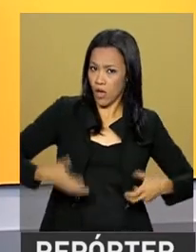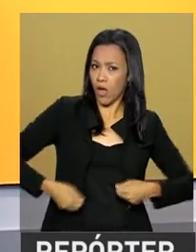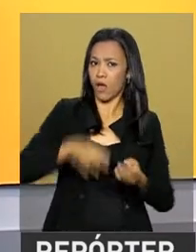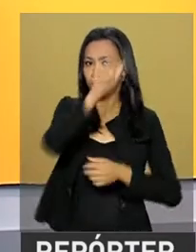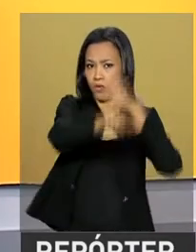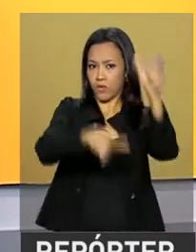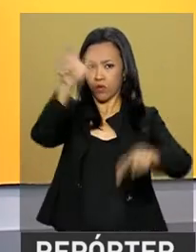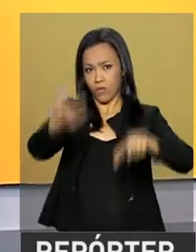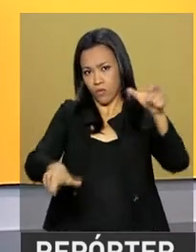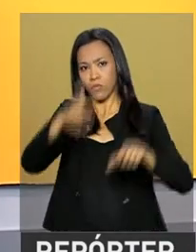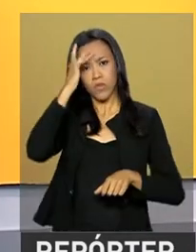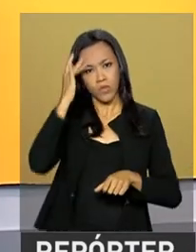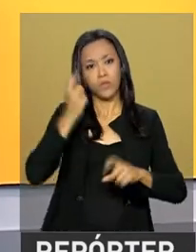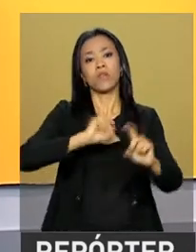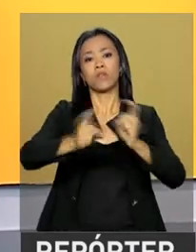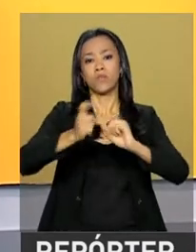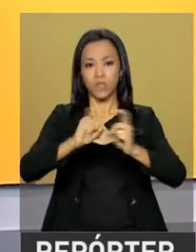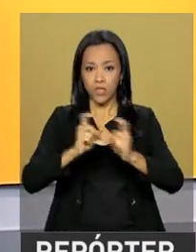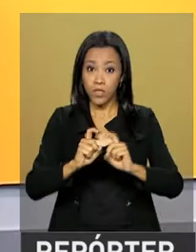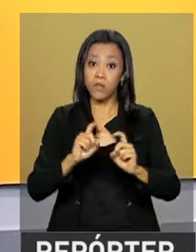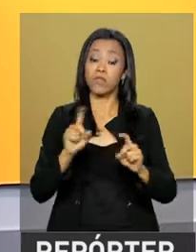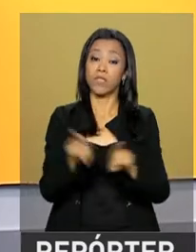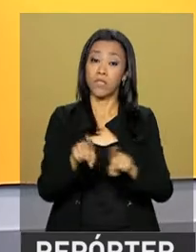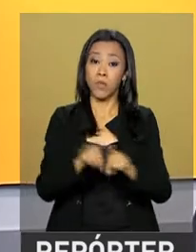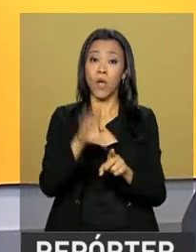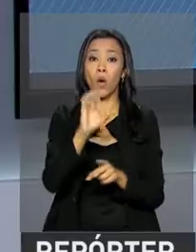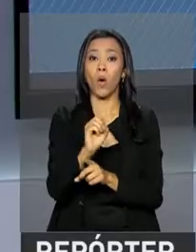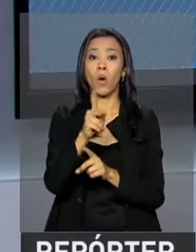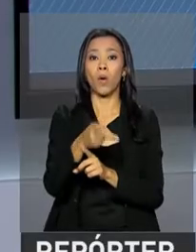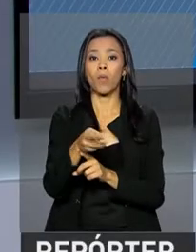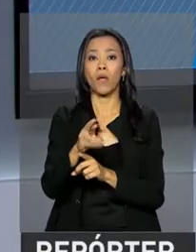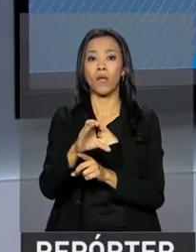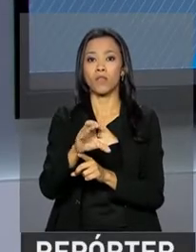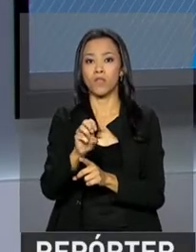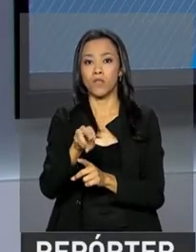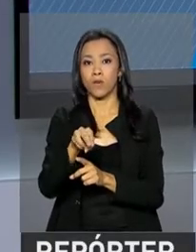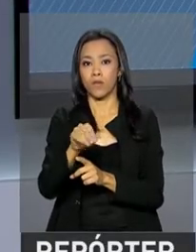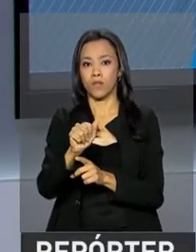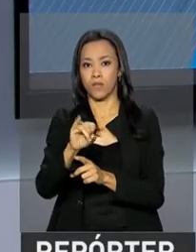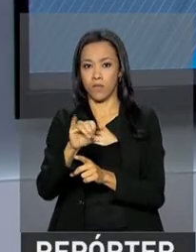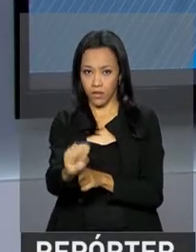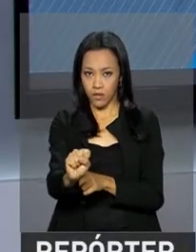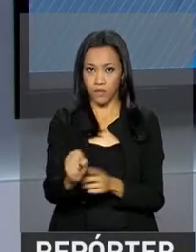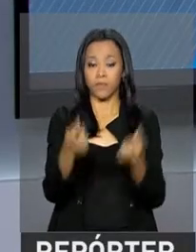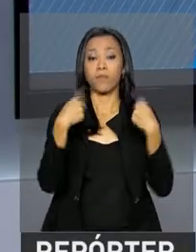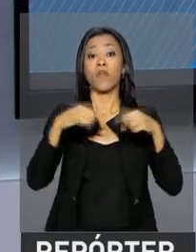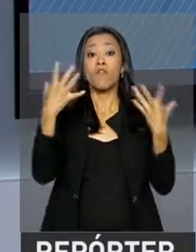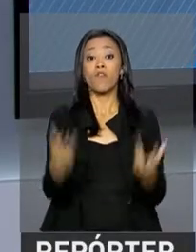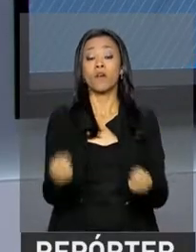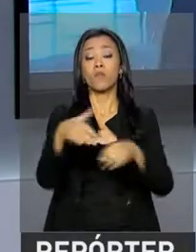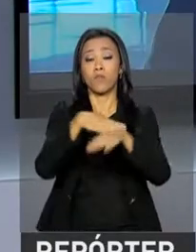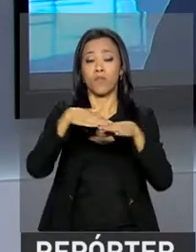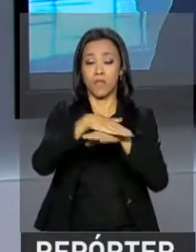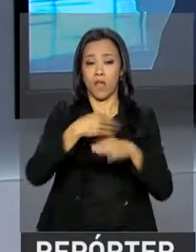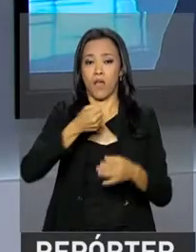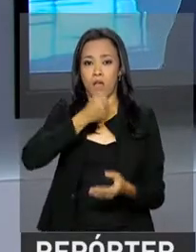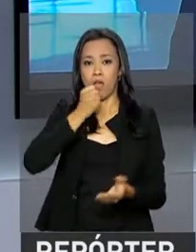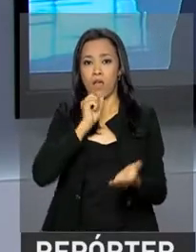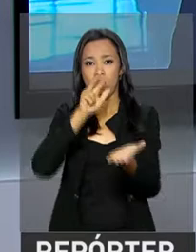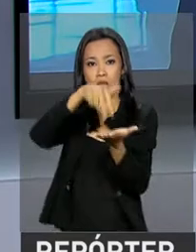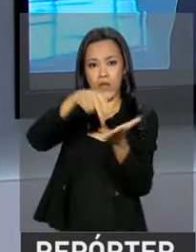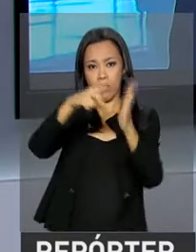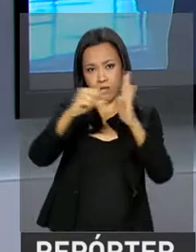e administrativas e operacionais ea gente vai agora conversar com a reportagem diz que traz pra gente